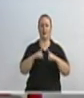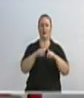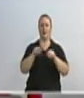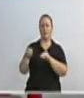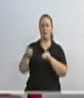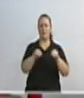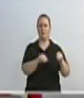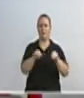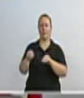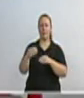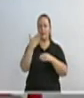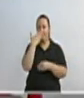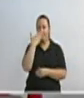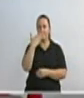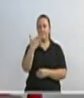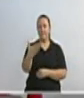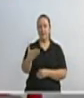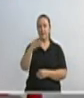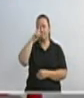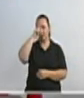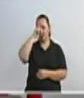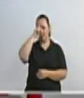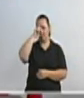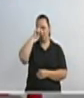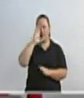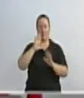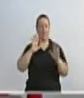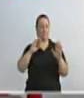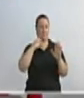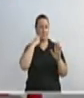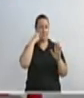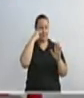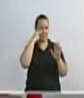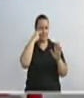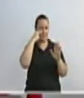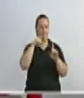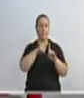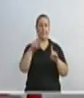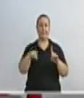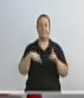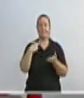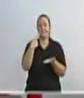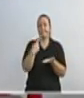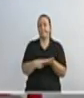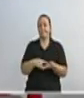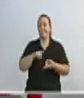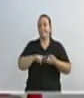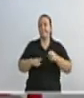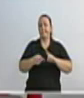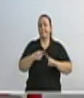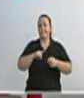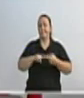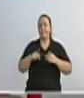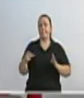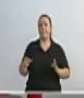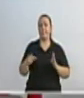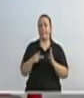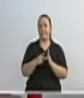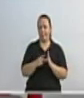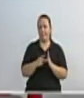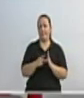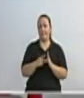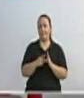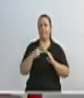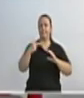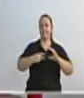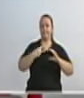único hospital da cidade, que era vergonhoso isso para nós, que foi um acordo entre PROCON, Câmara de Vereadores e a operadora Oi, que era a